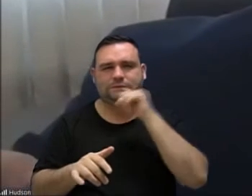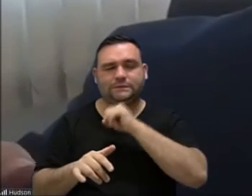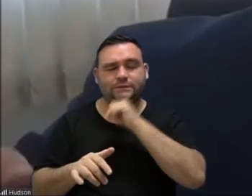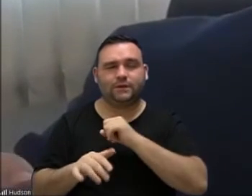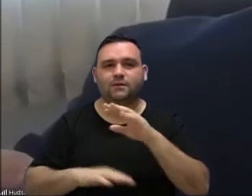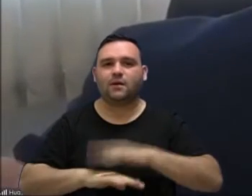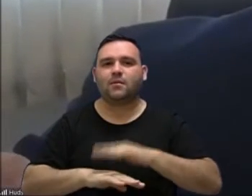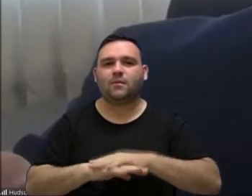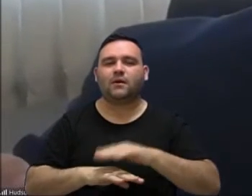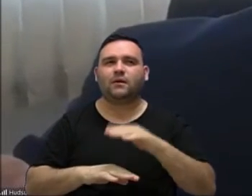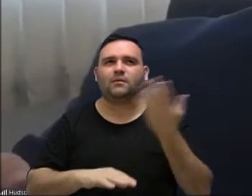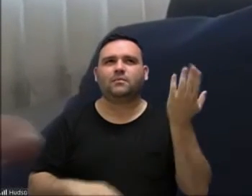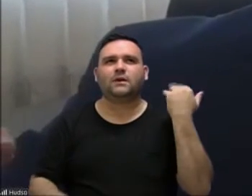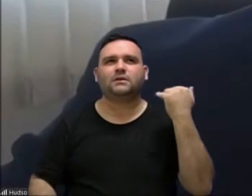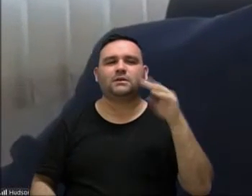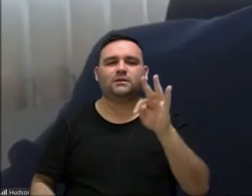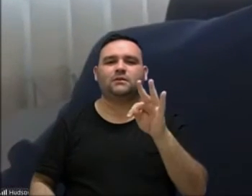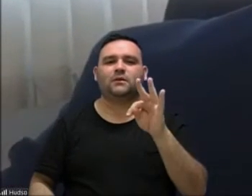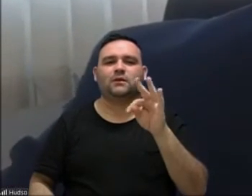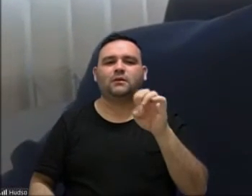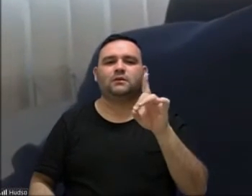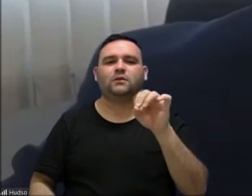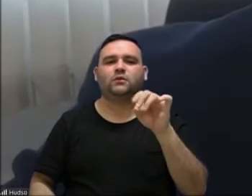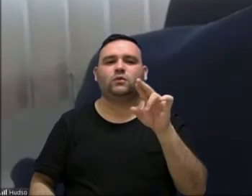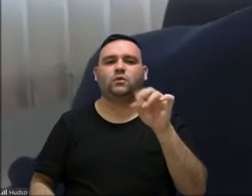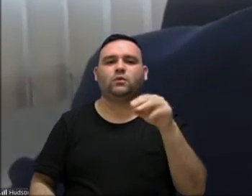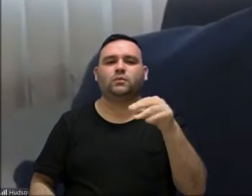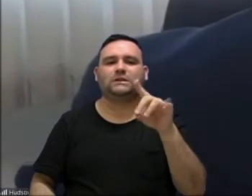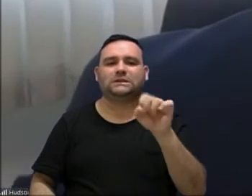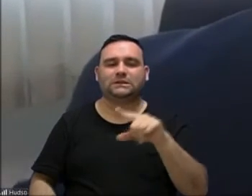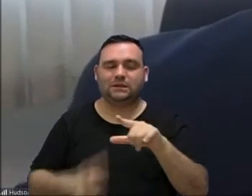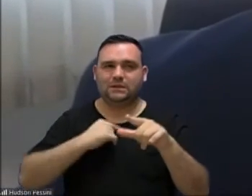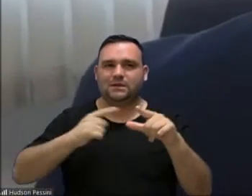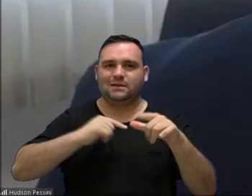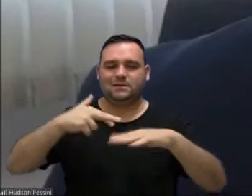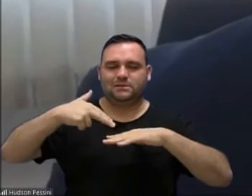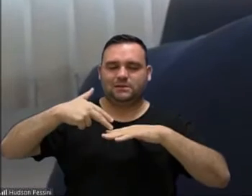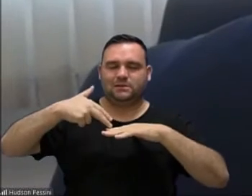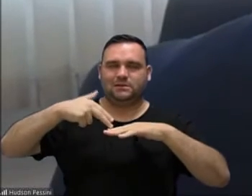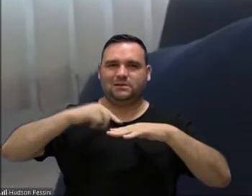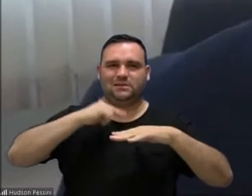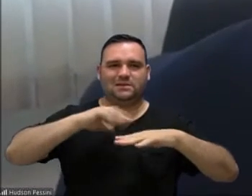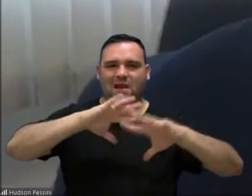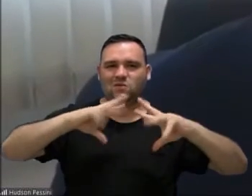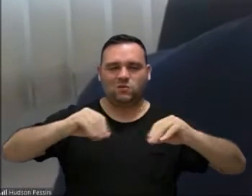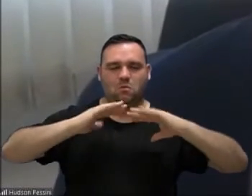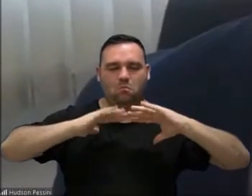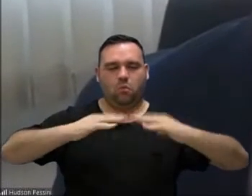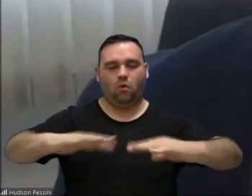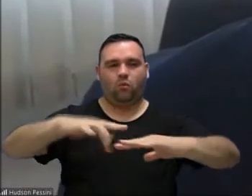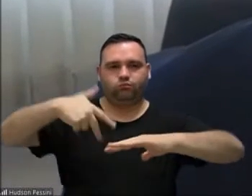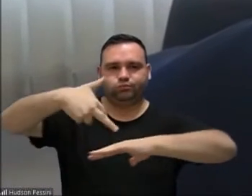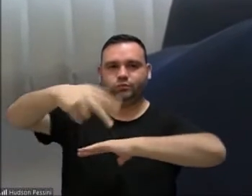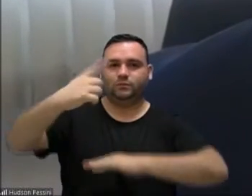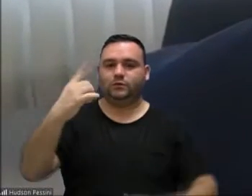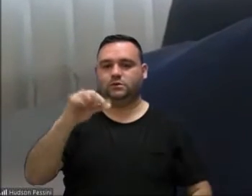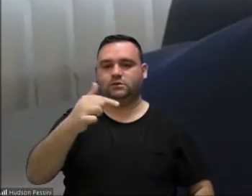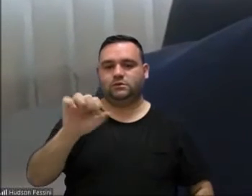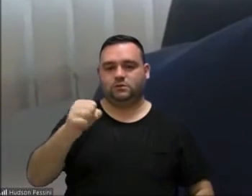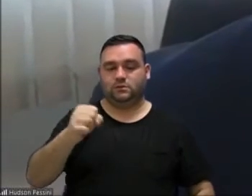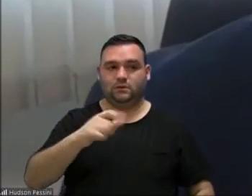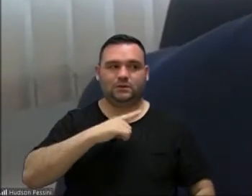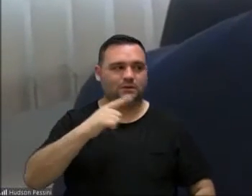feito pela na gestão Teodoro Mendes quando a Braguinha passou a ser calçadão em 1978 então ele era um ferro